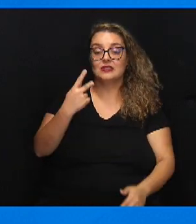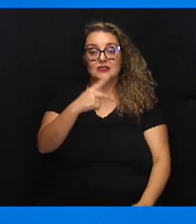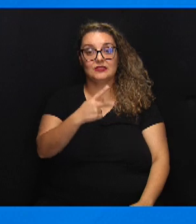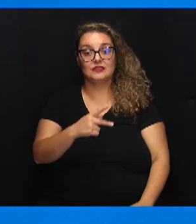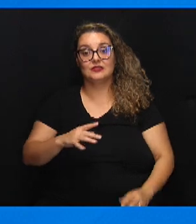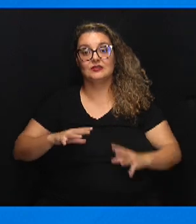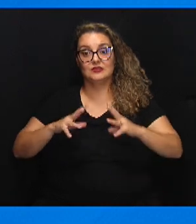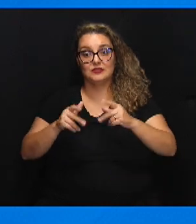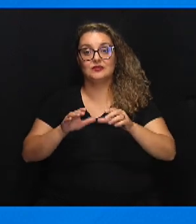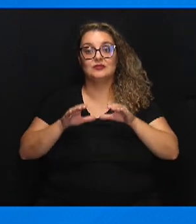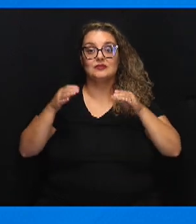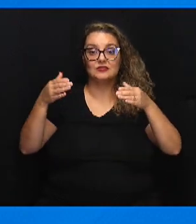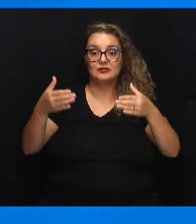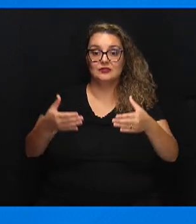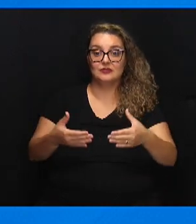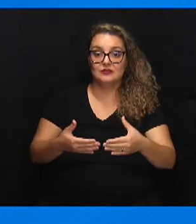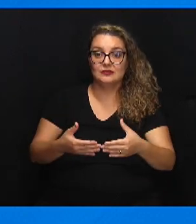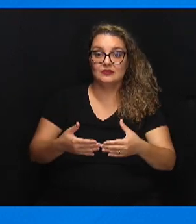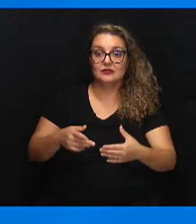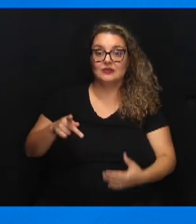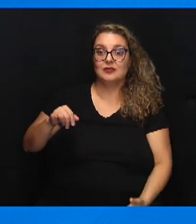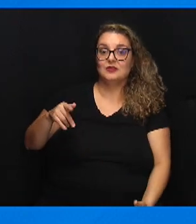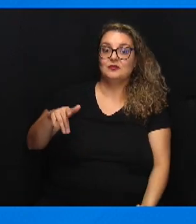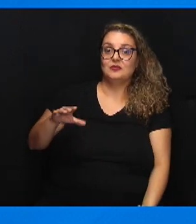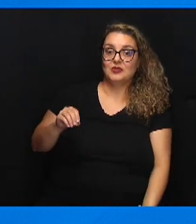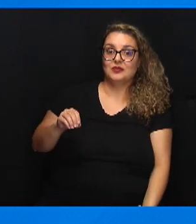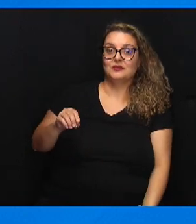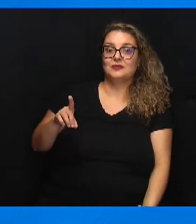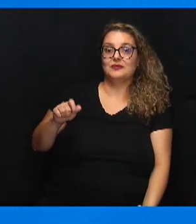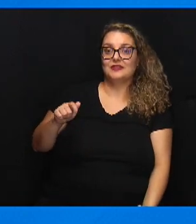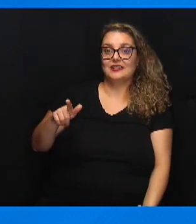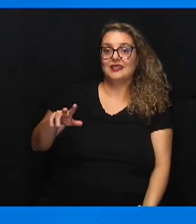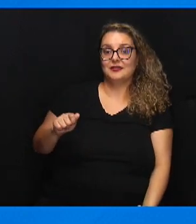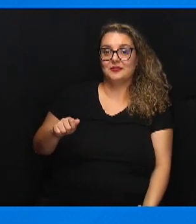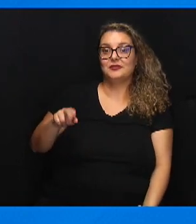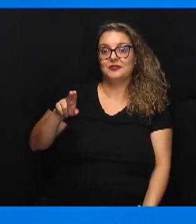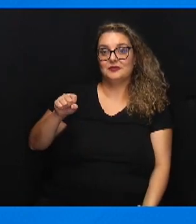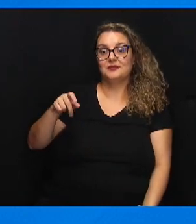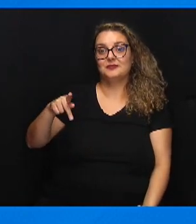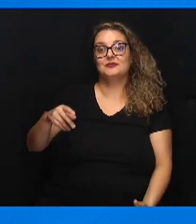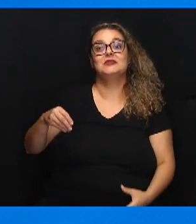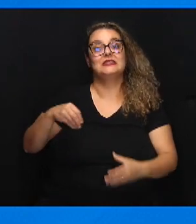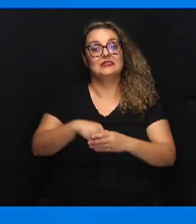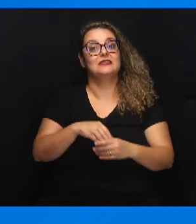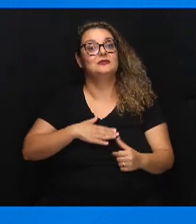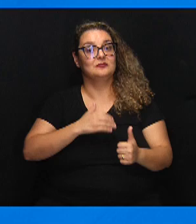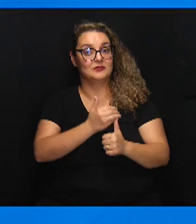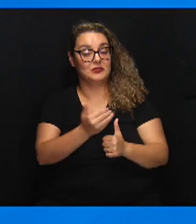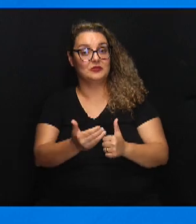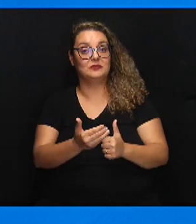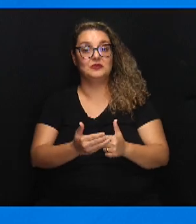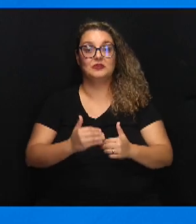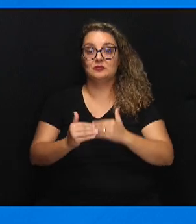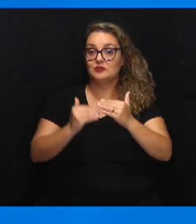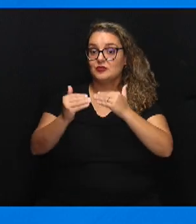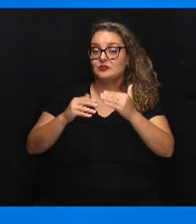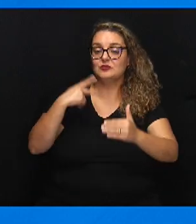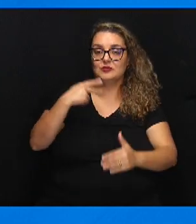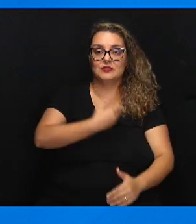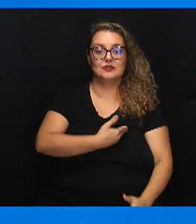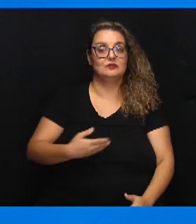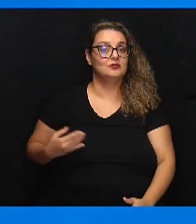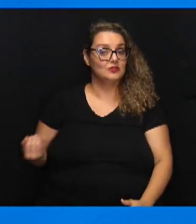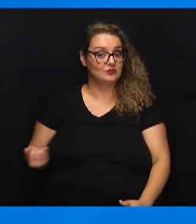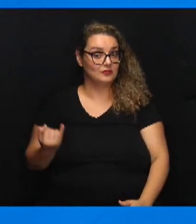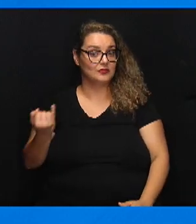todo aquele grupo que chamava Pingo d'Água na USP, dentro do meu mandato. A gente construiu políticas públicas muito